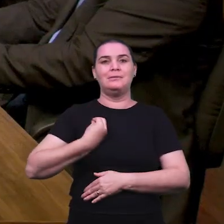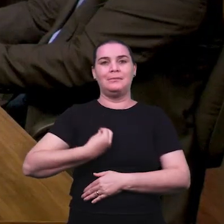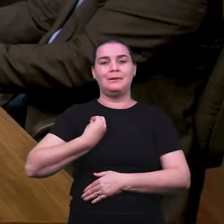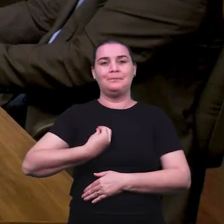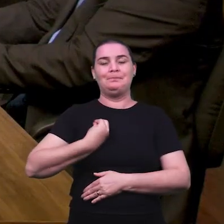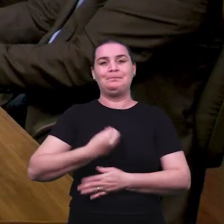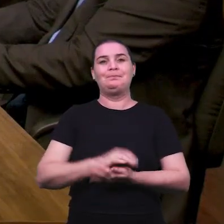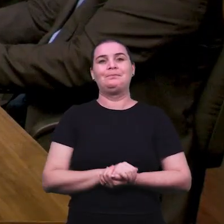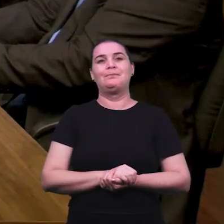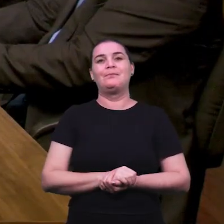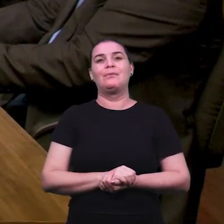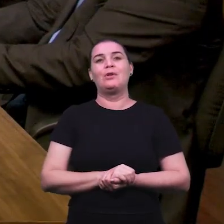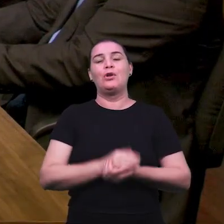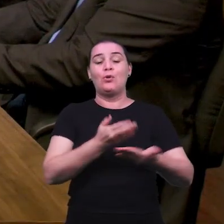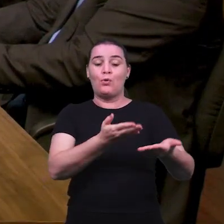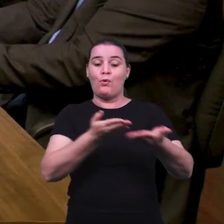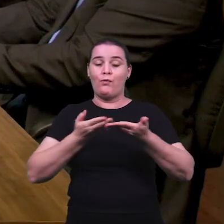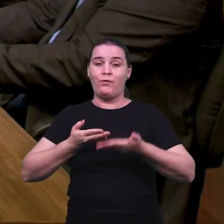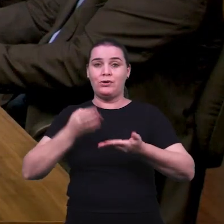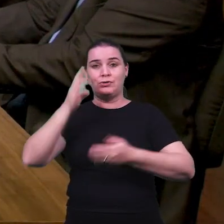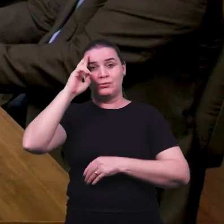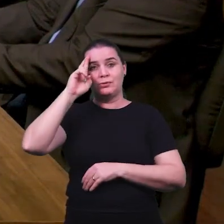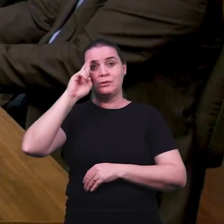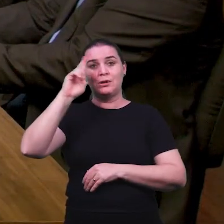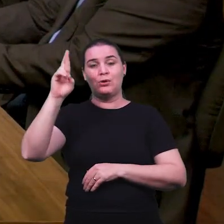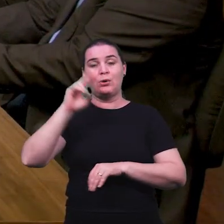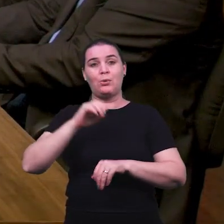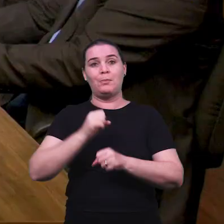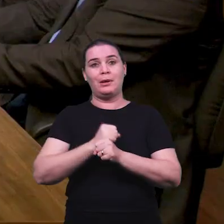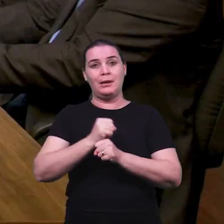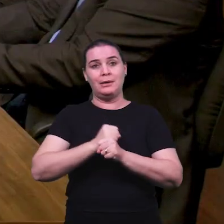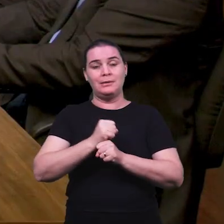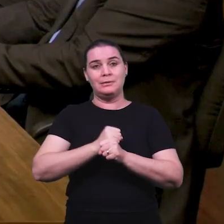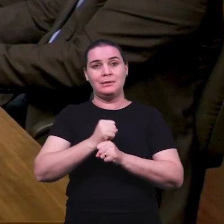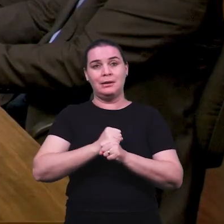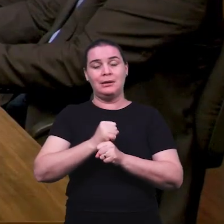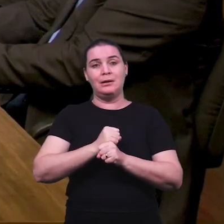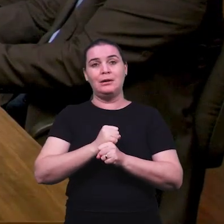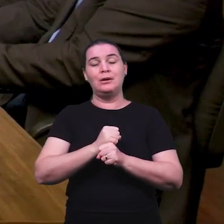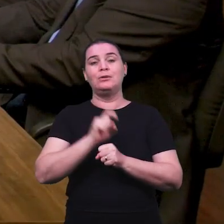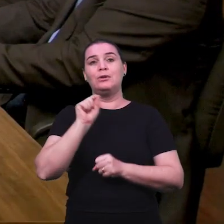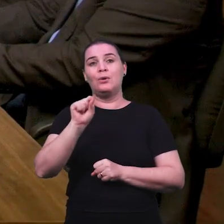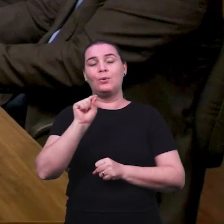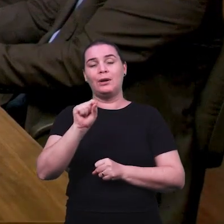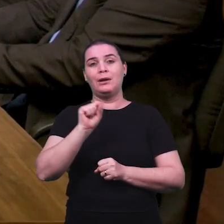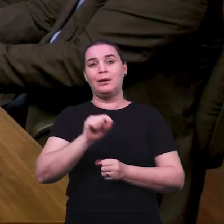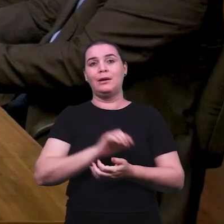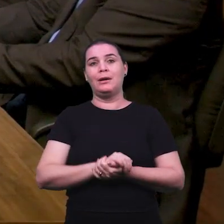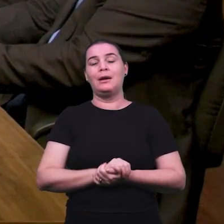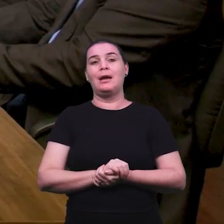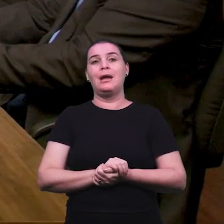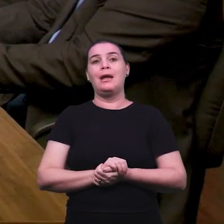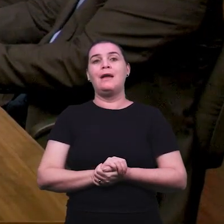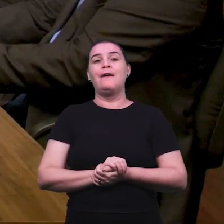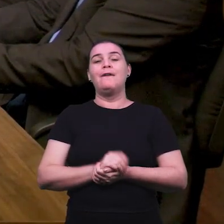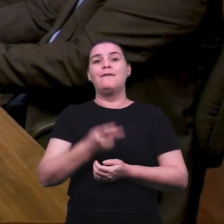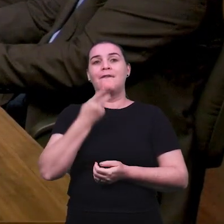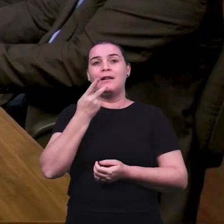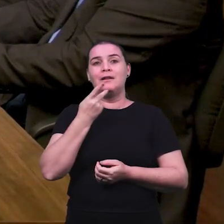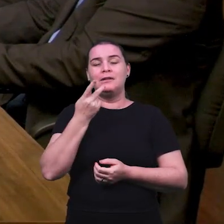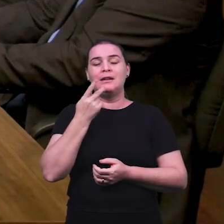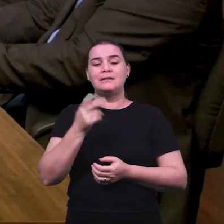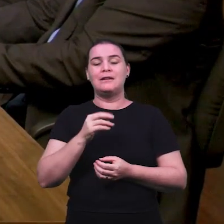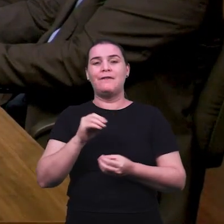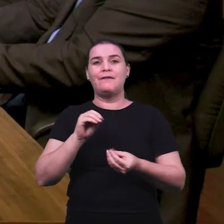convite, né? O convite do Senhor para esse ano é exatamente esse, ó. O pastor Alonso falou sobre a entropia social, essa